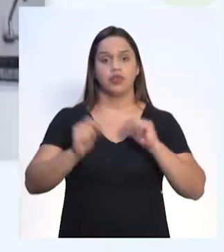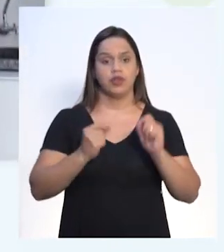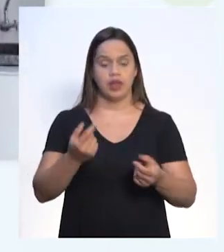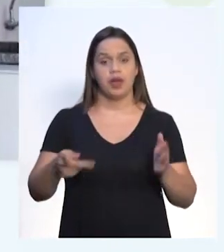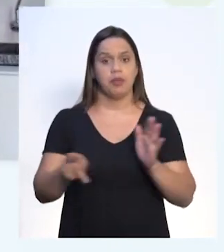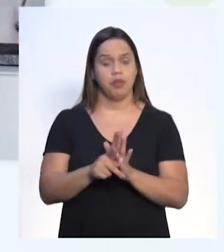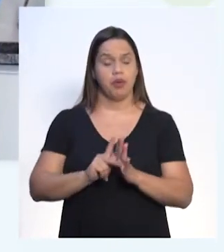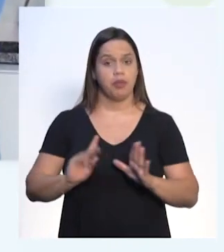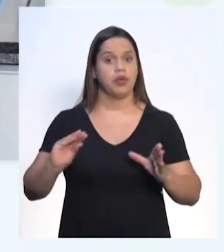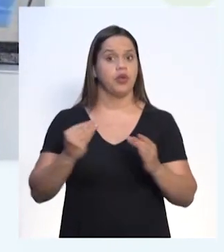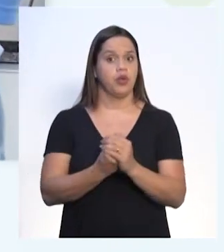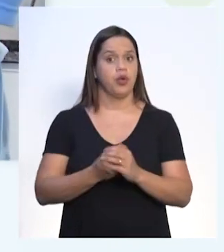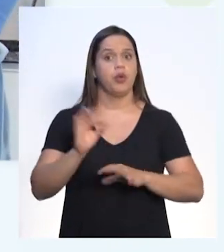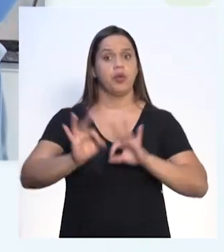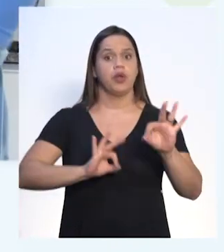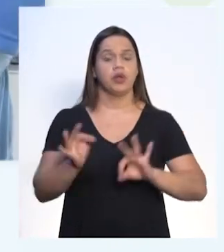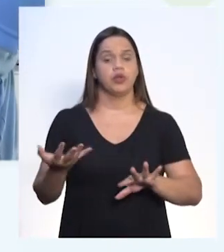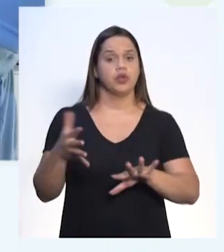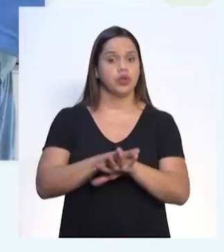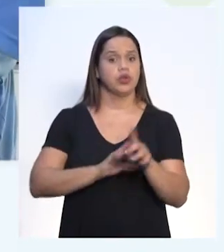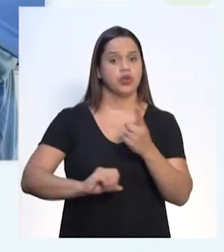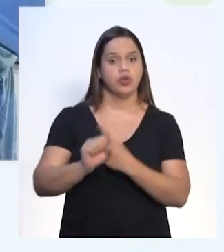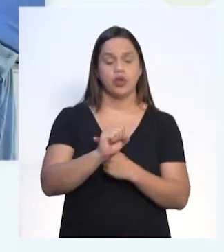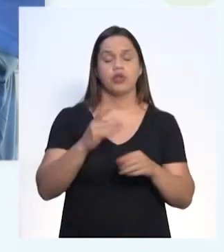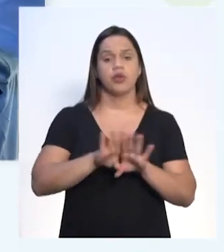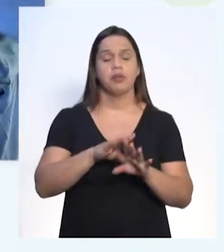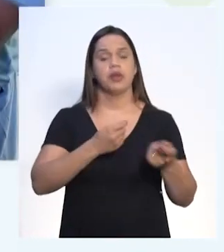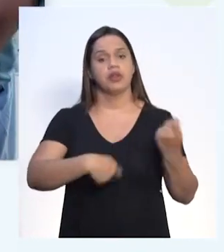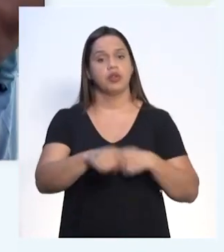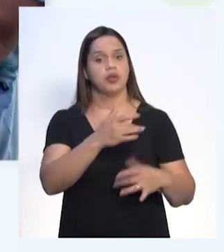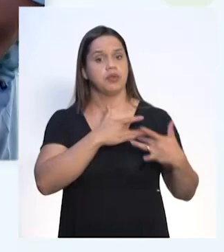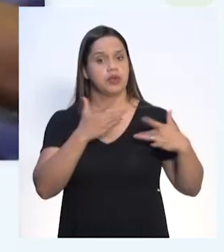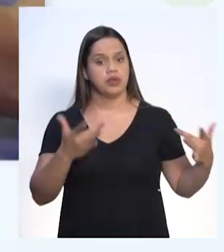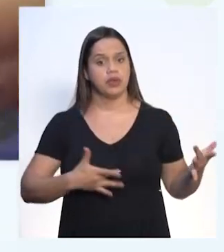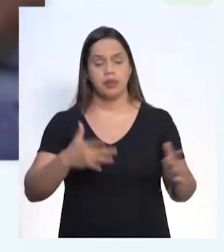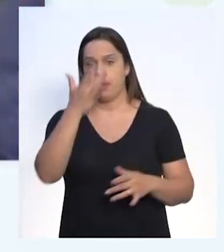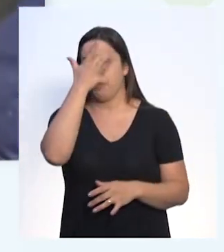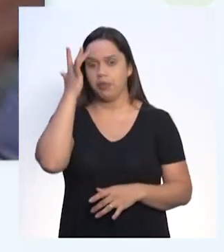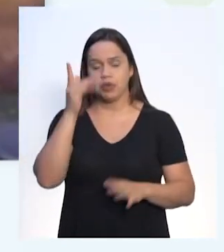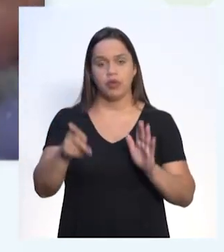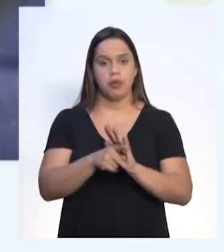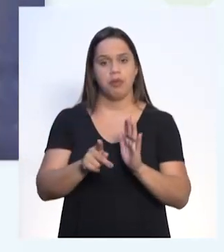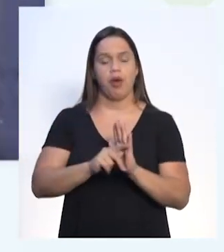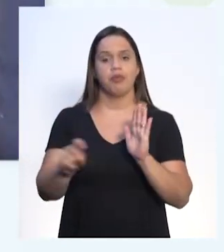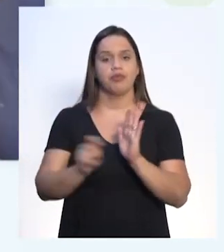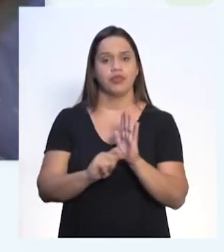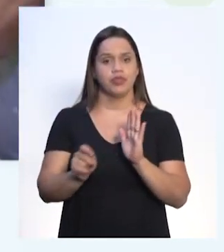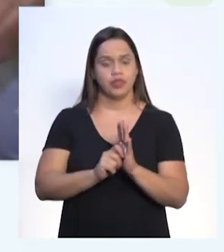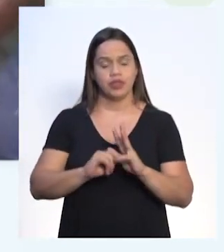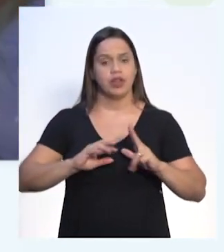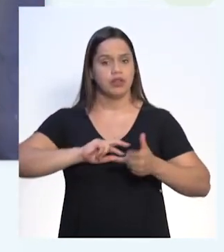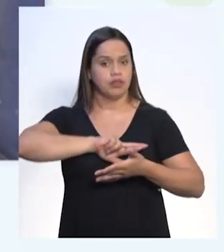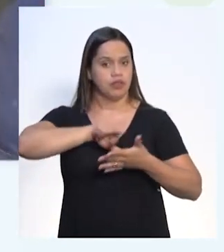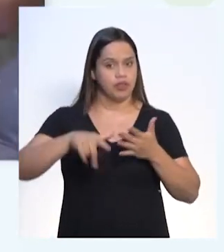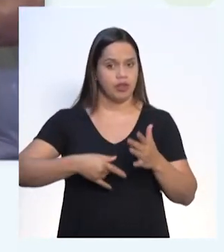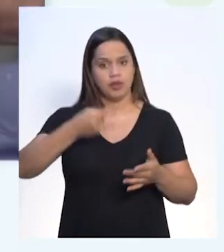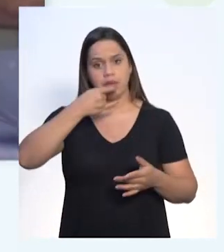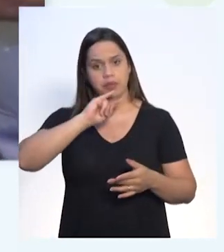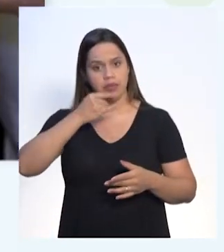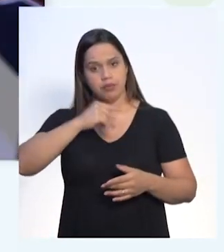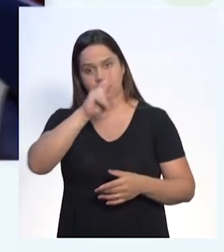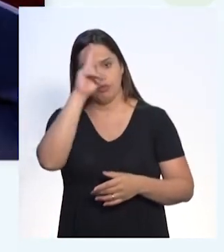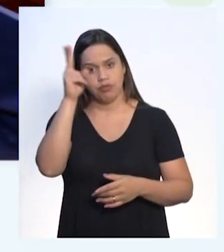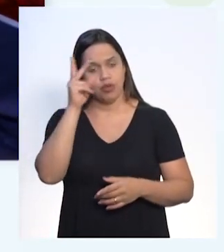parte de um projeto de inclusão social e economia solidária para usuários de drogas e álcool, que funciona há